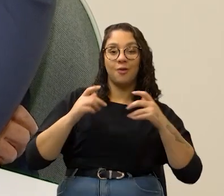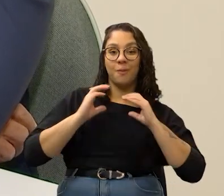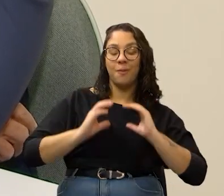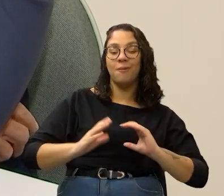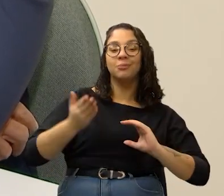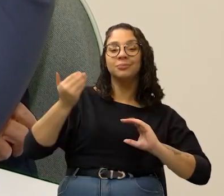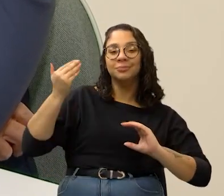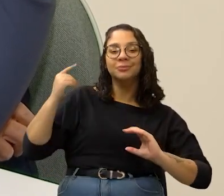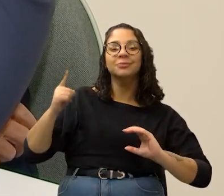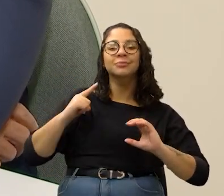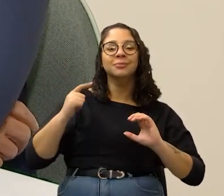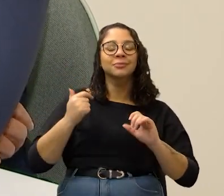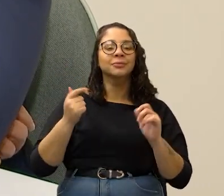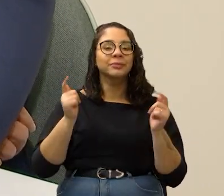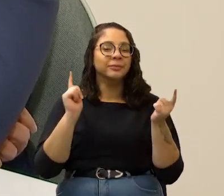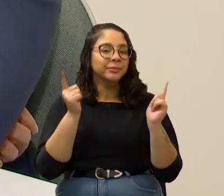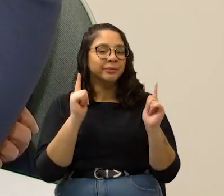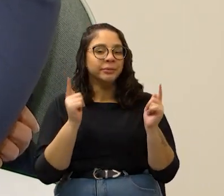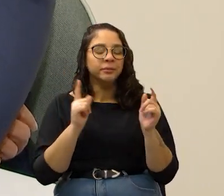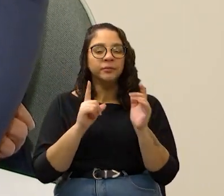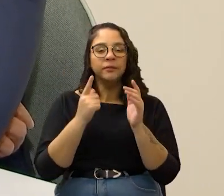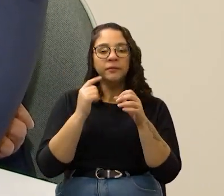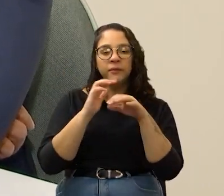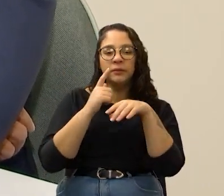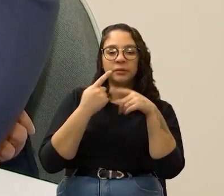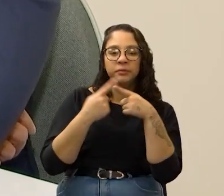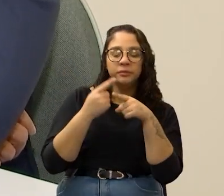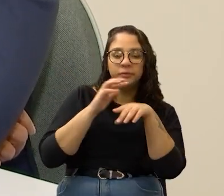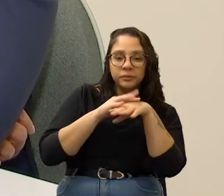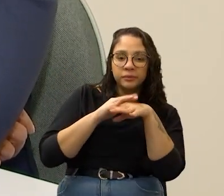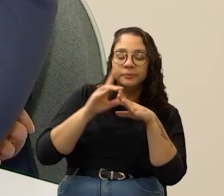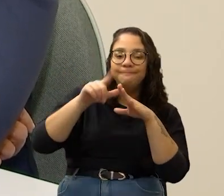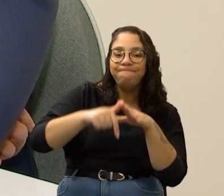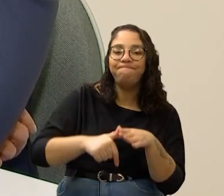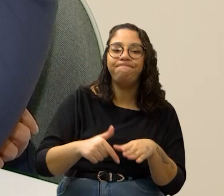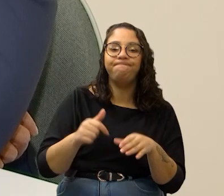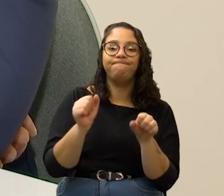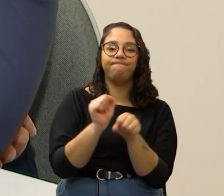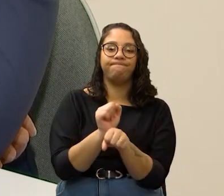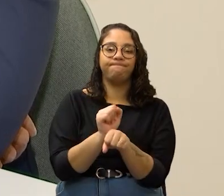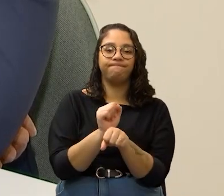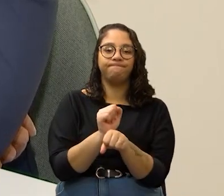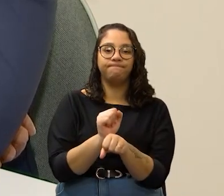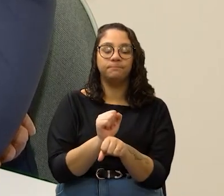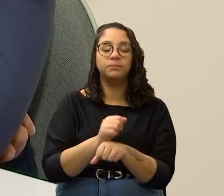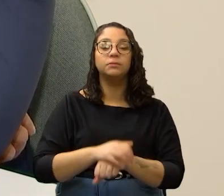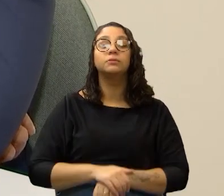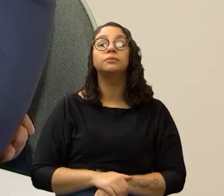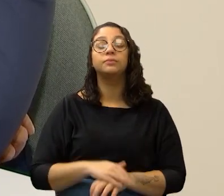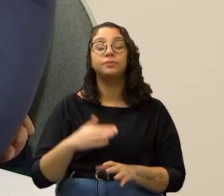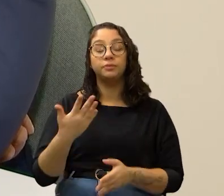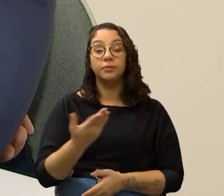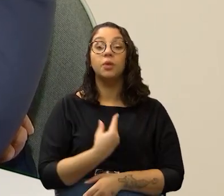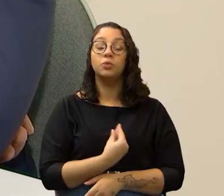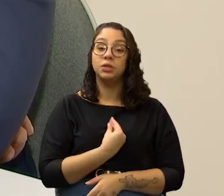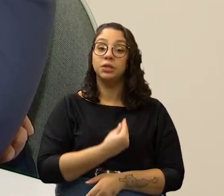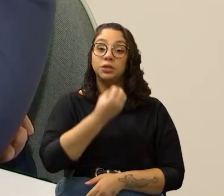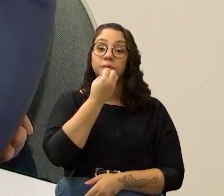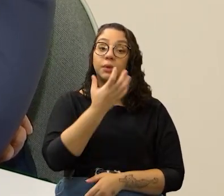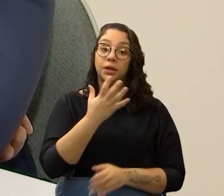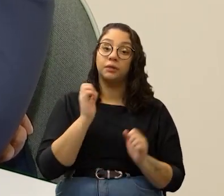que eles tinham antes, né, e que depois da doença deixaram de ter. Então, existe